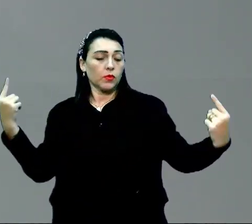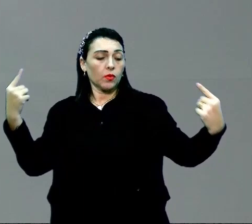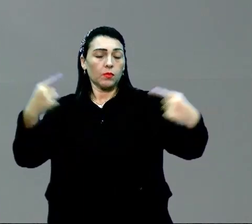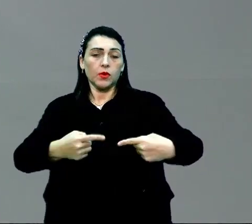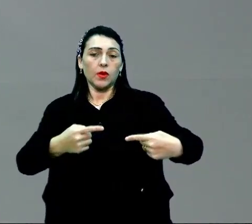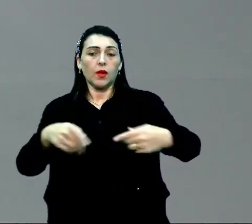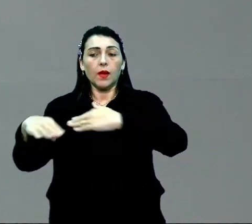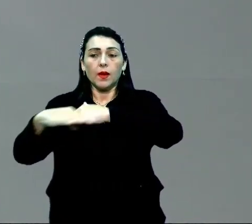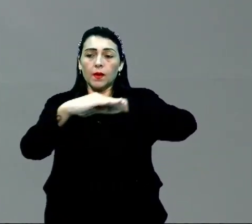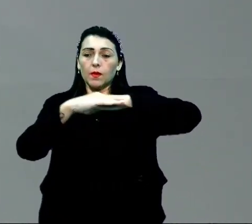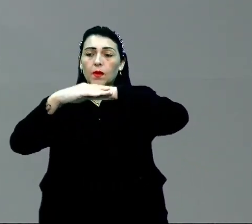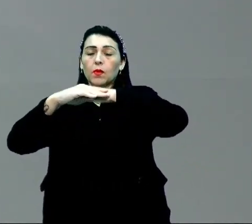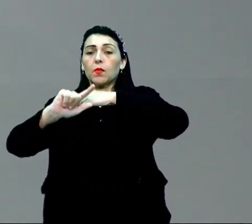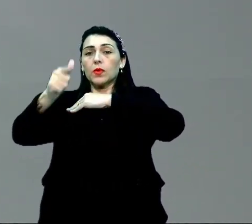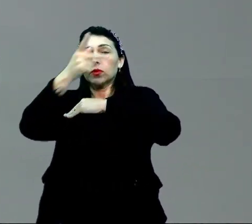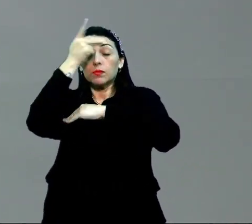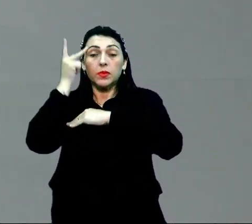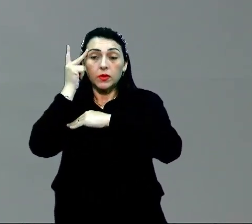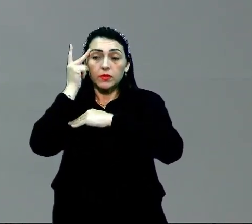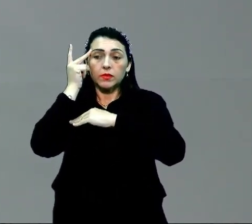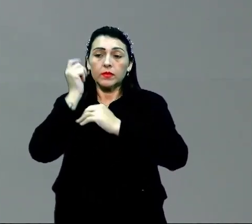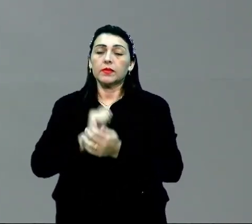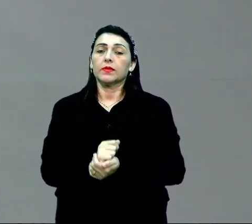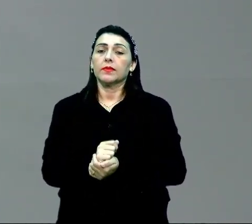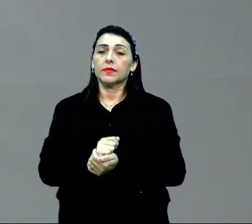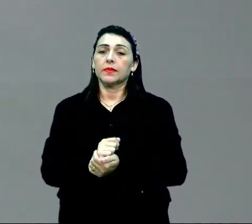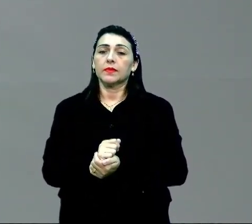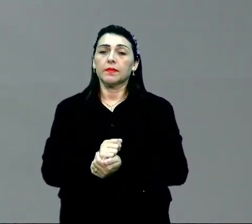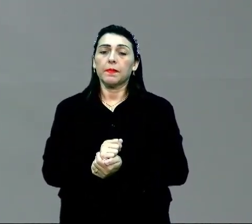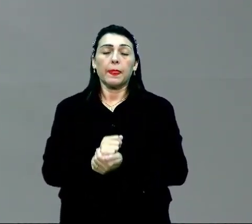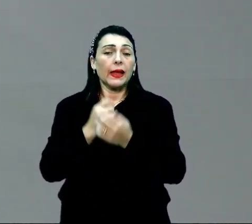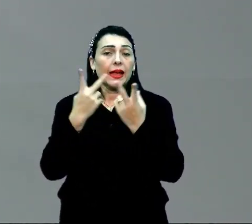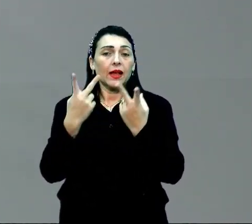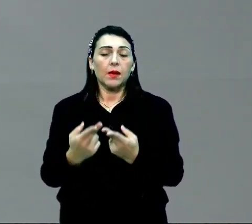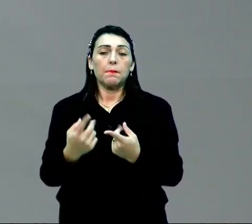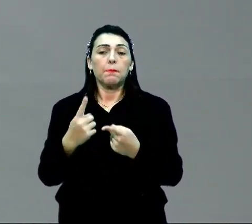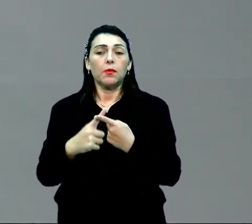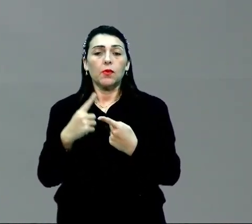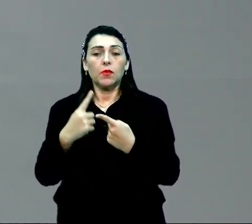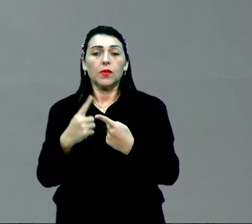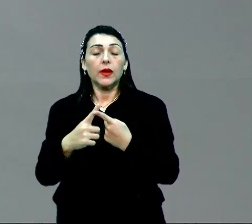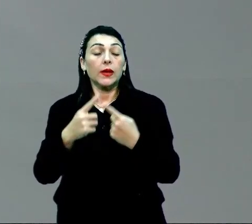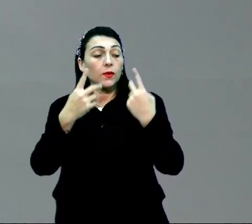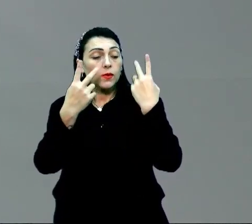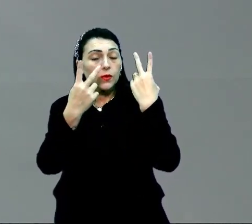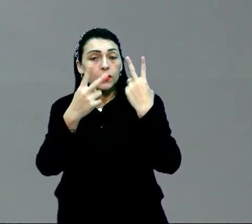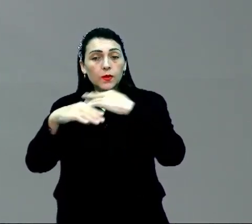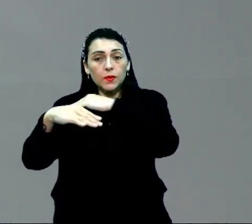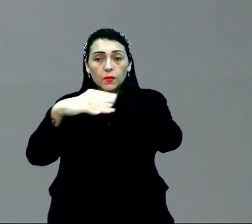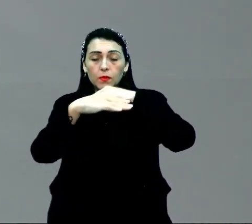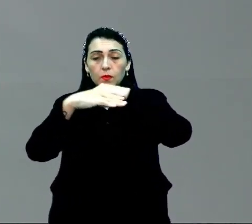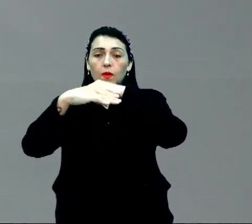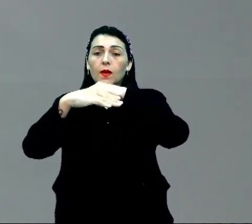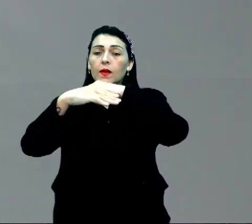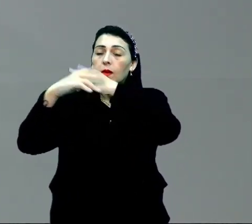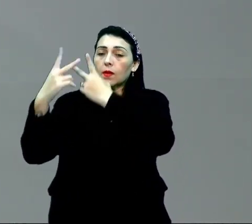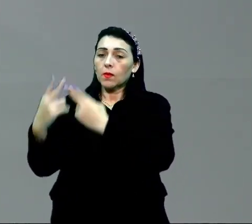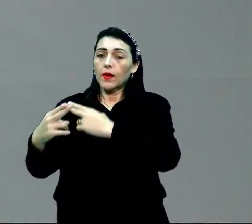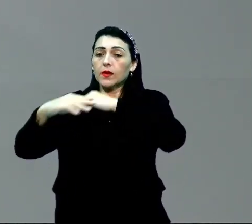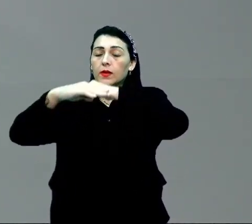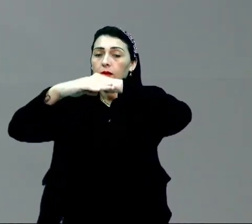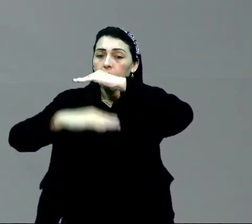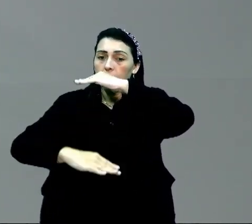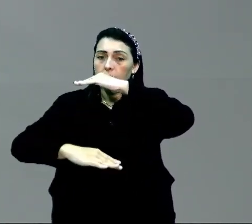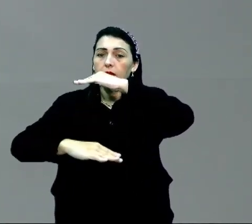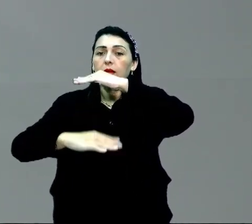de igual por igual com outras pessoas. Então, assim, não que eles sejam iguais, porque nós tratamos os iguais de forma igual e os